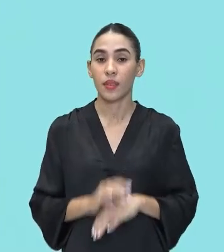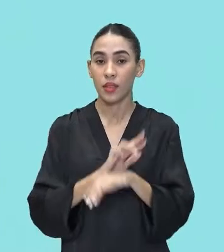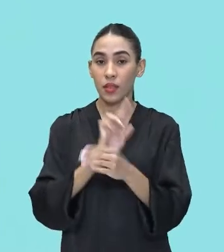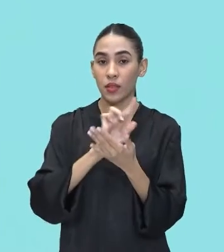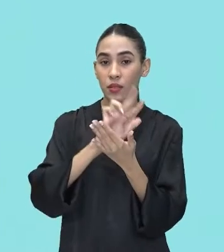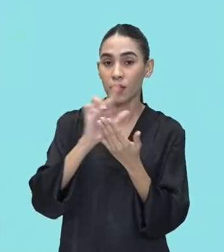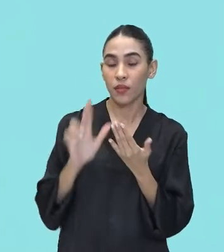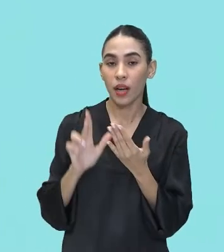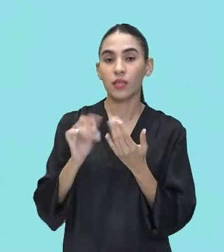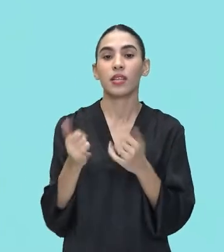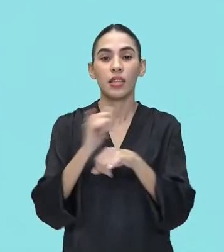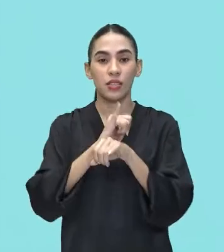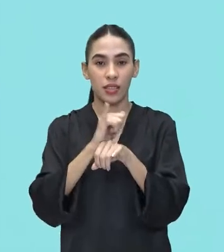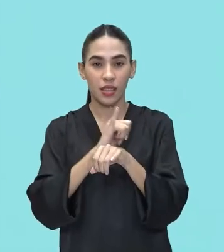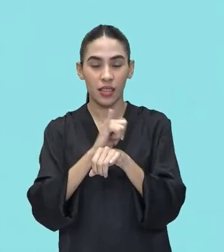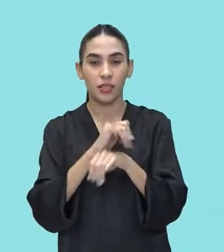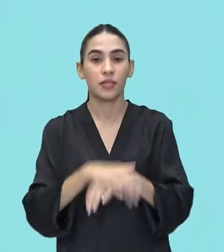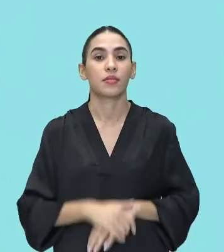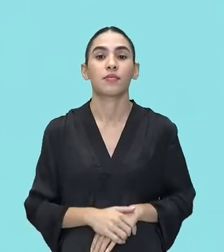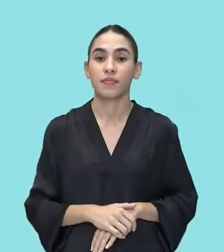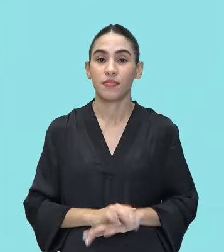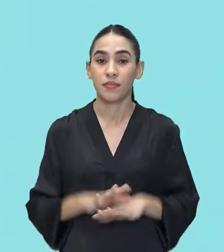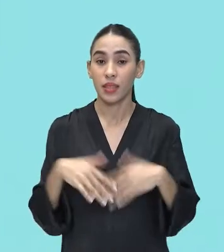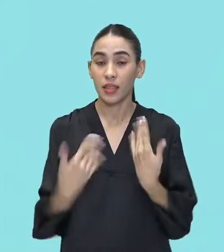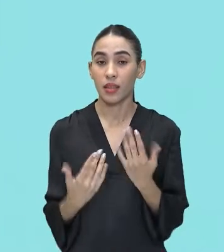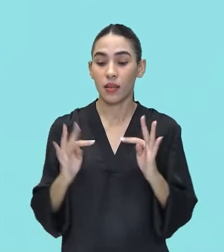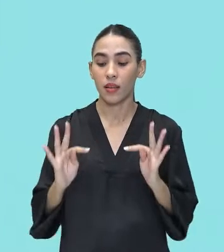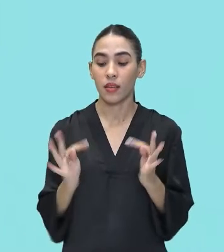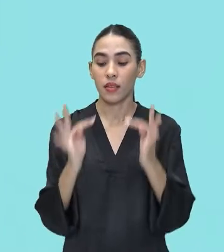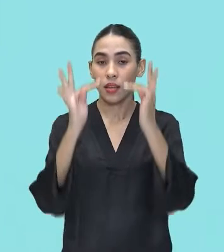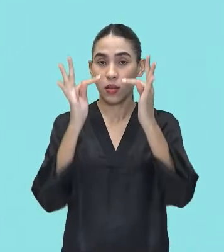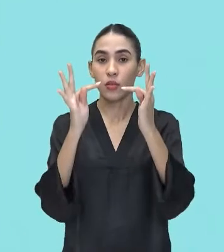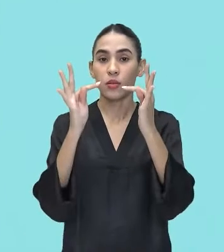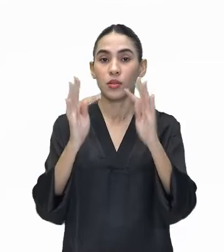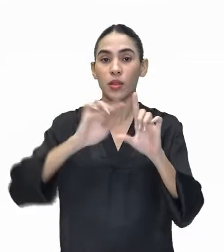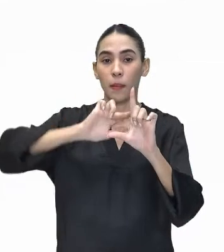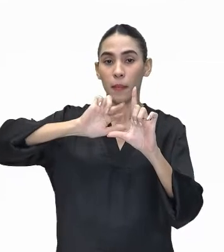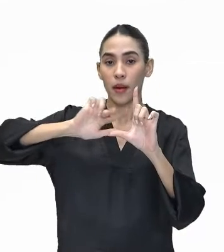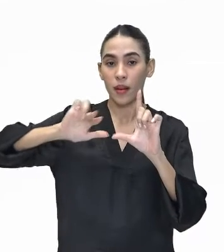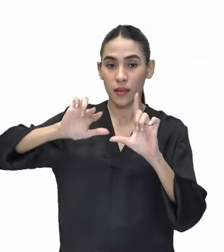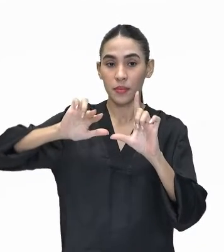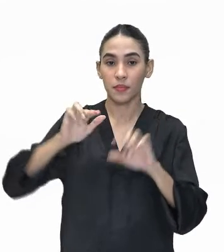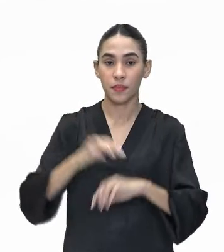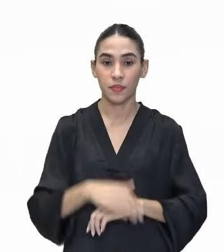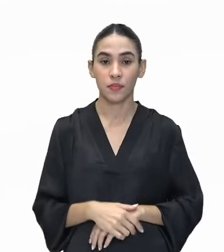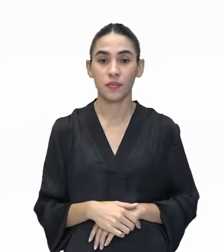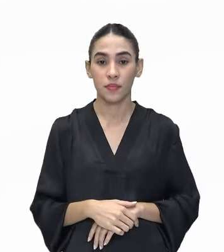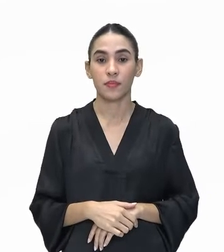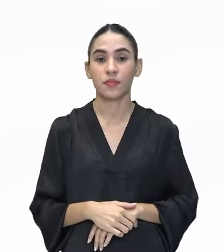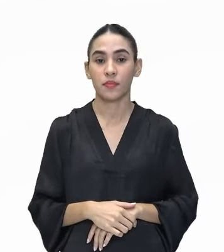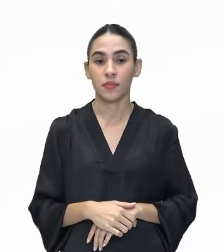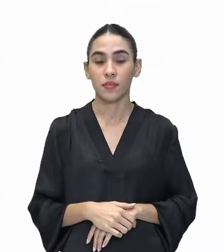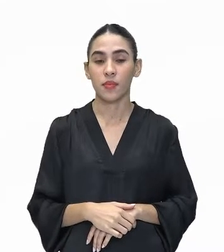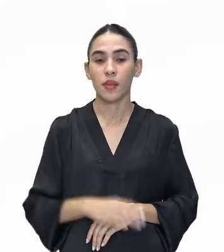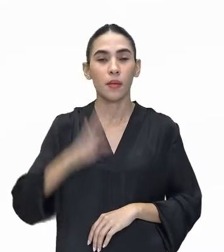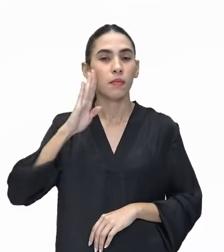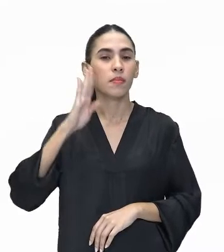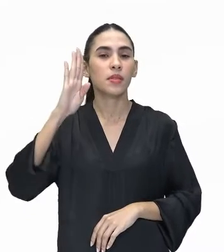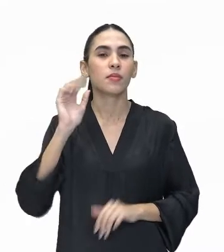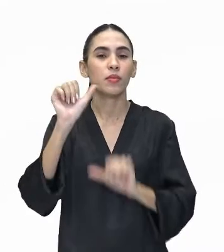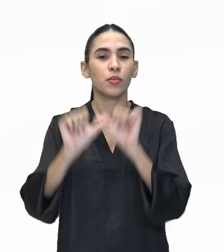recursos midiáticos. Bem, a tecnologia digital ela